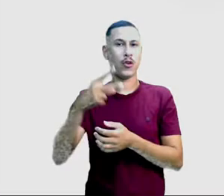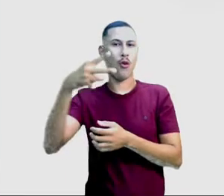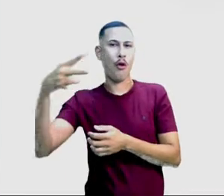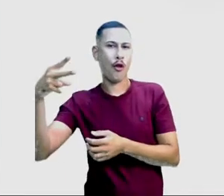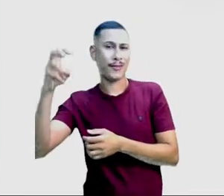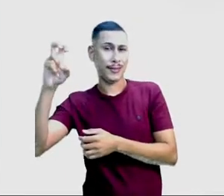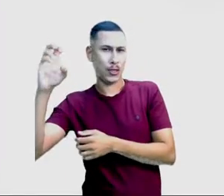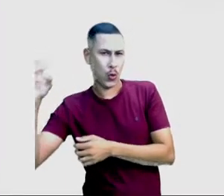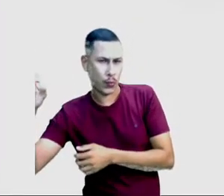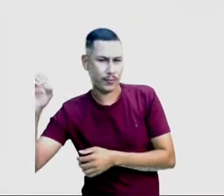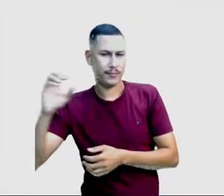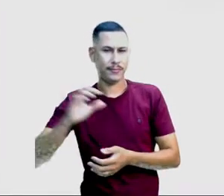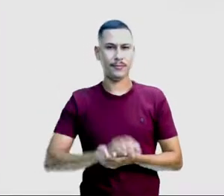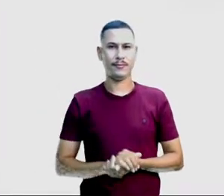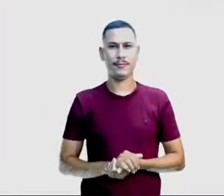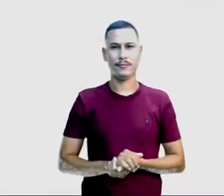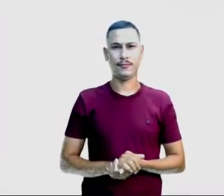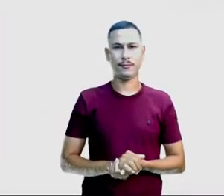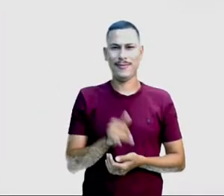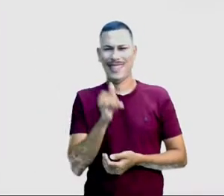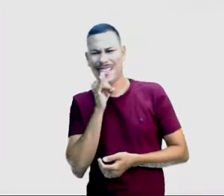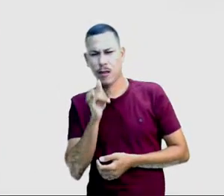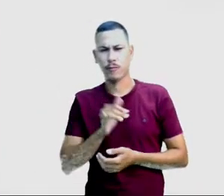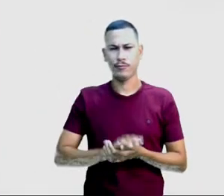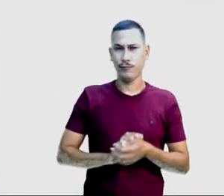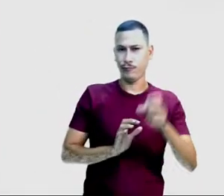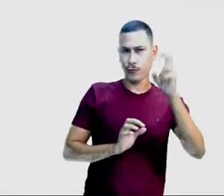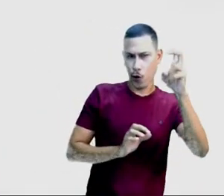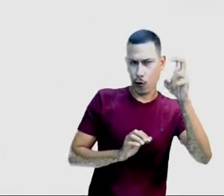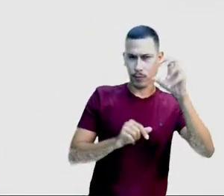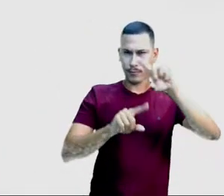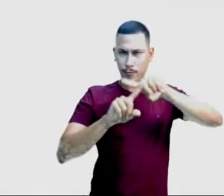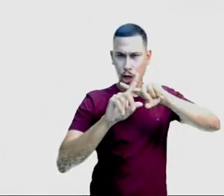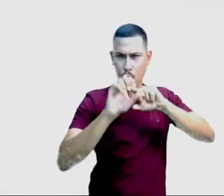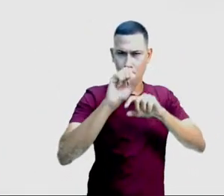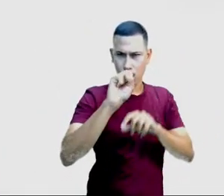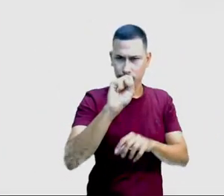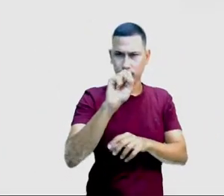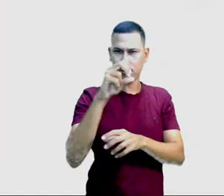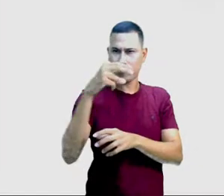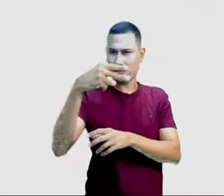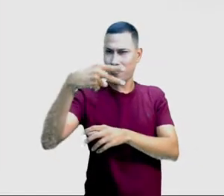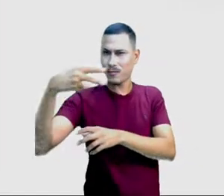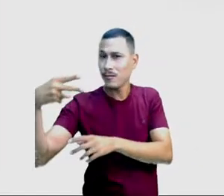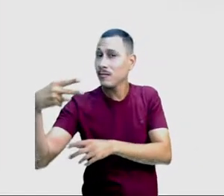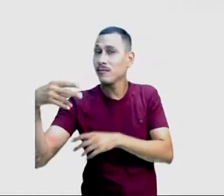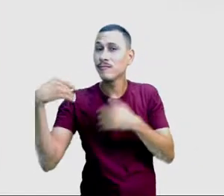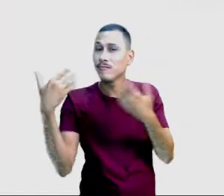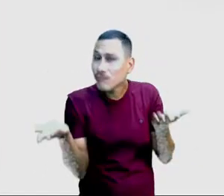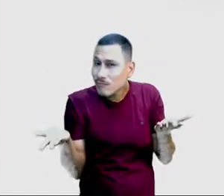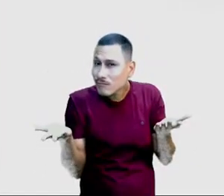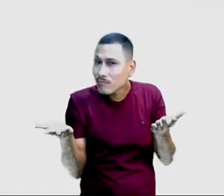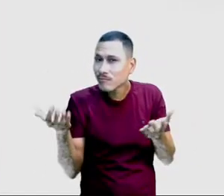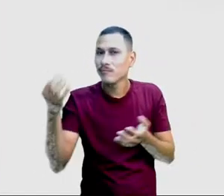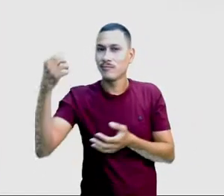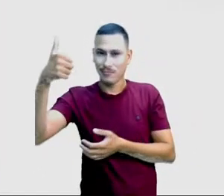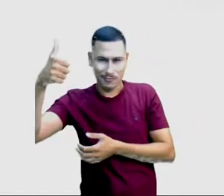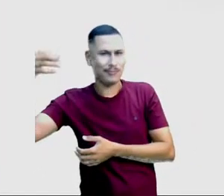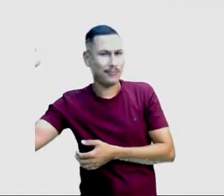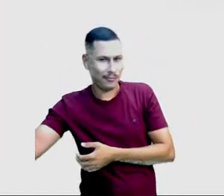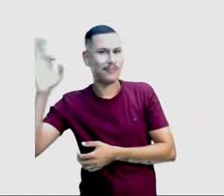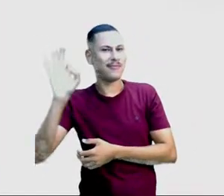50. Pegou 5 mais 8, que foi igual a